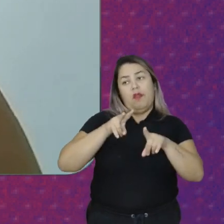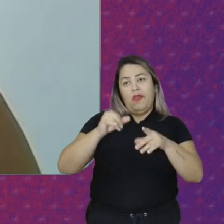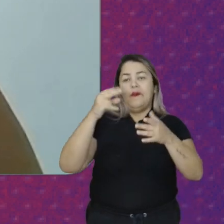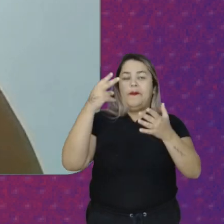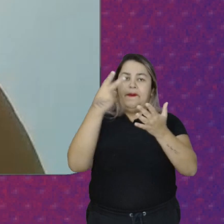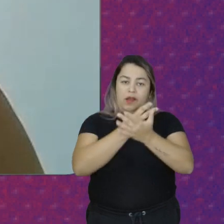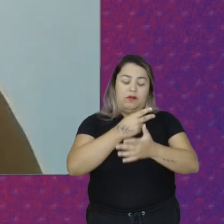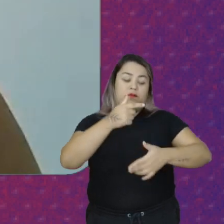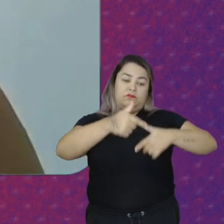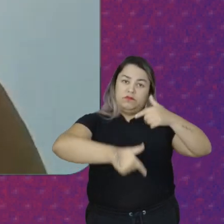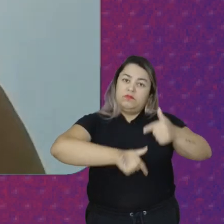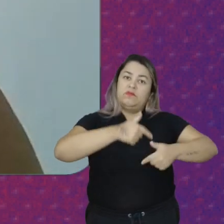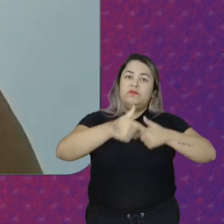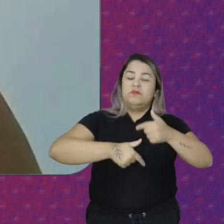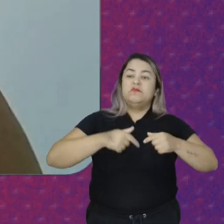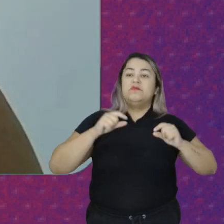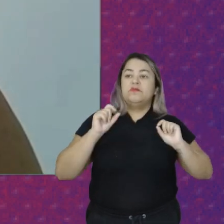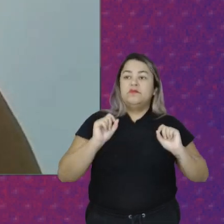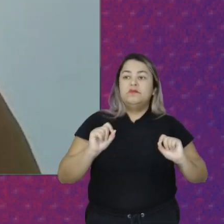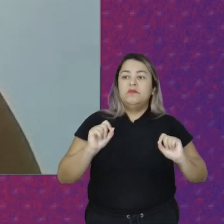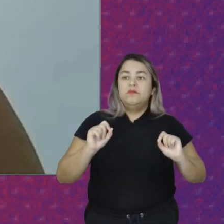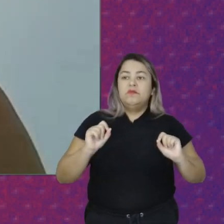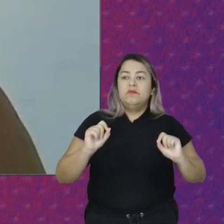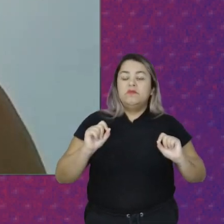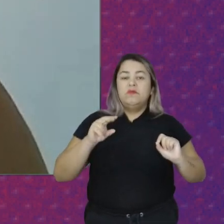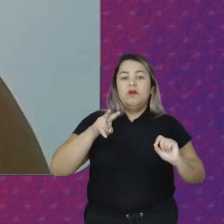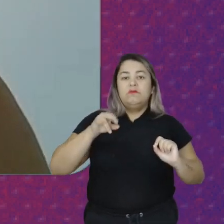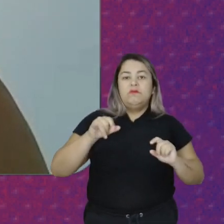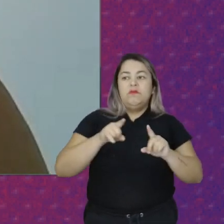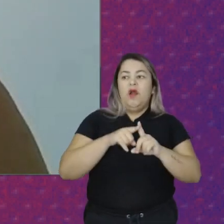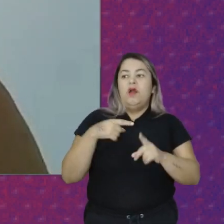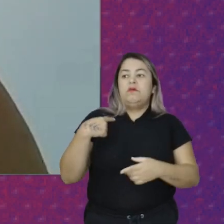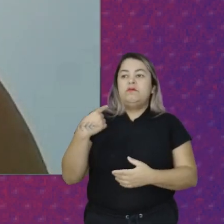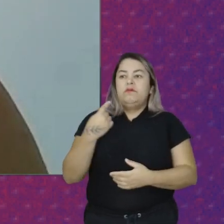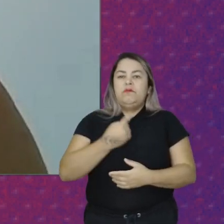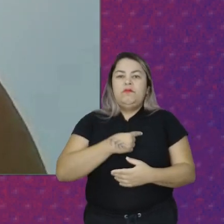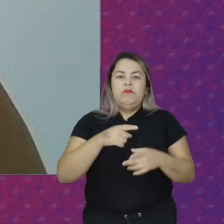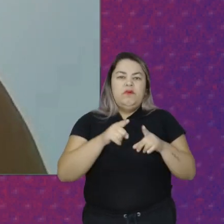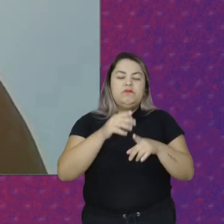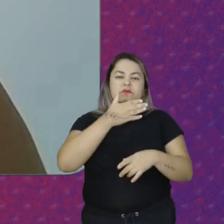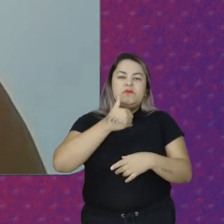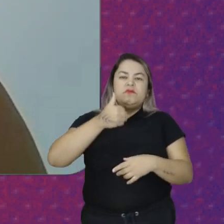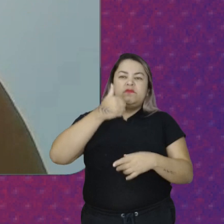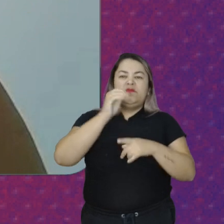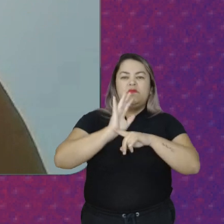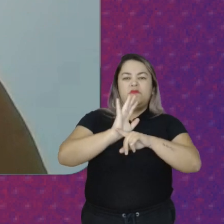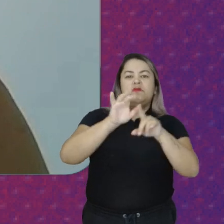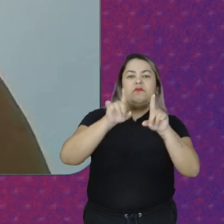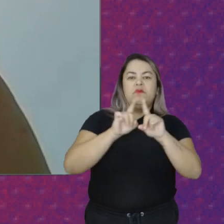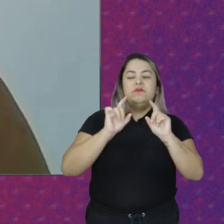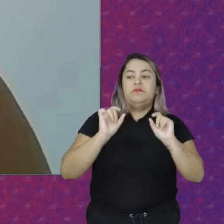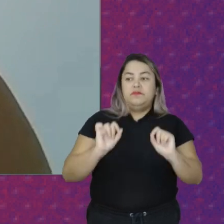estamos trabalhando e que vai nos favorecer